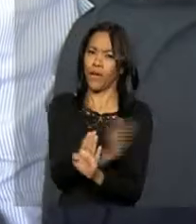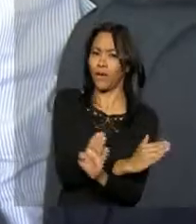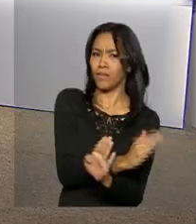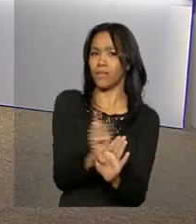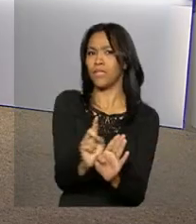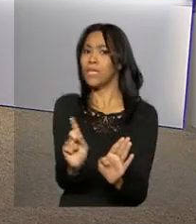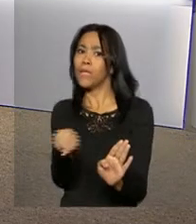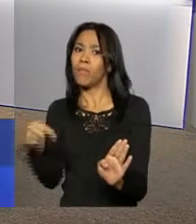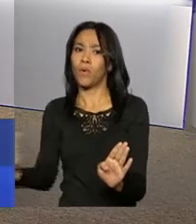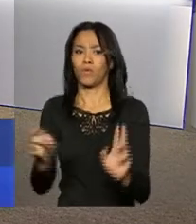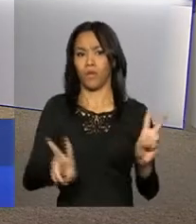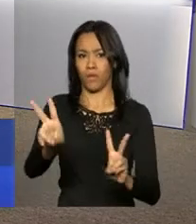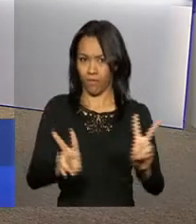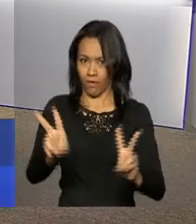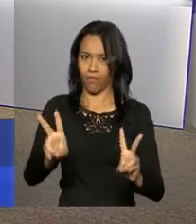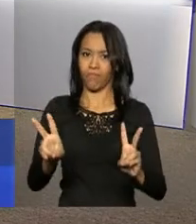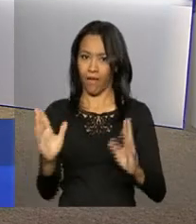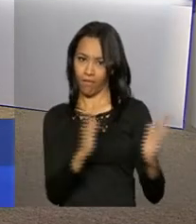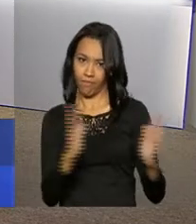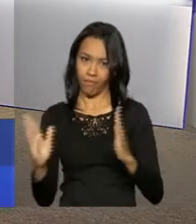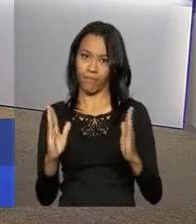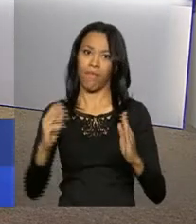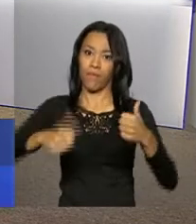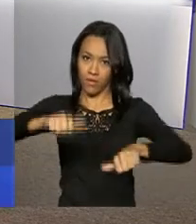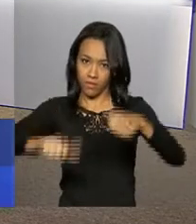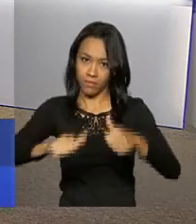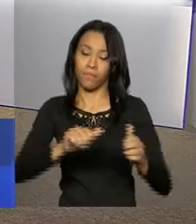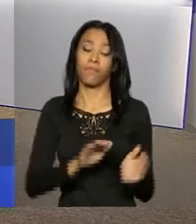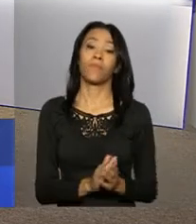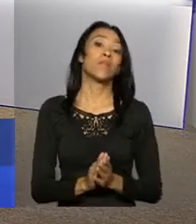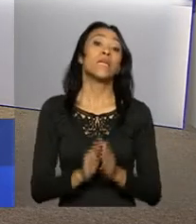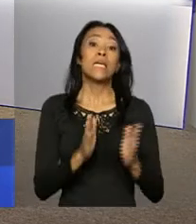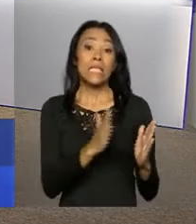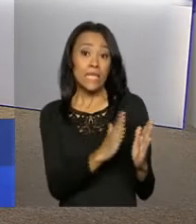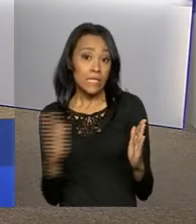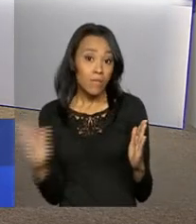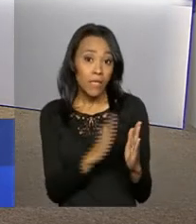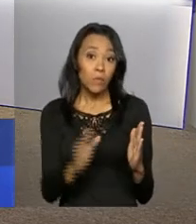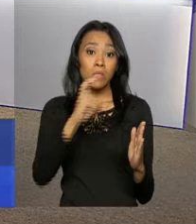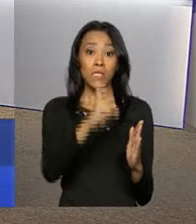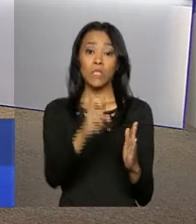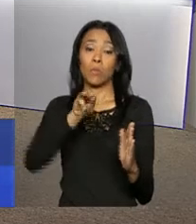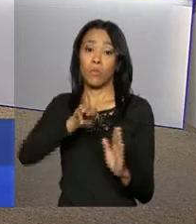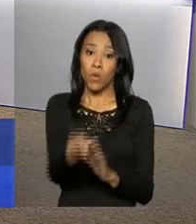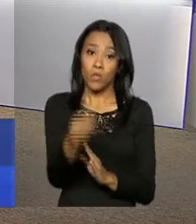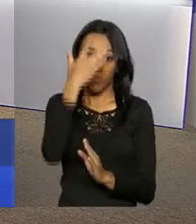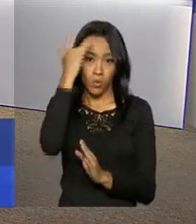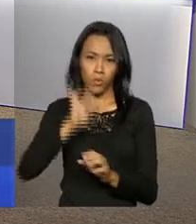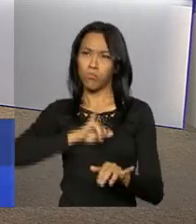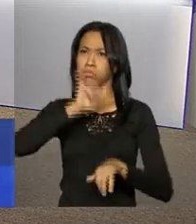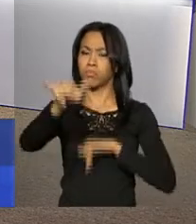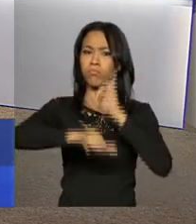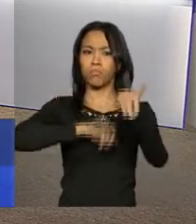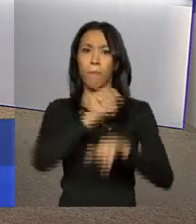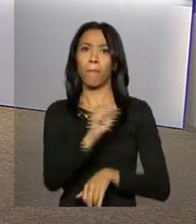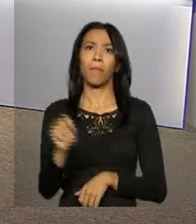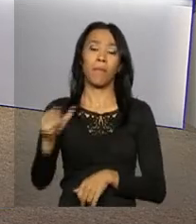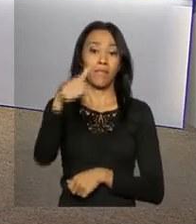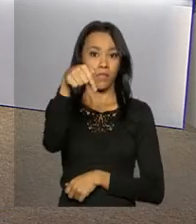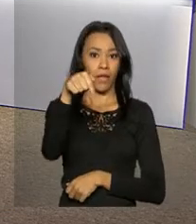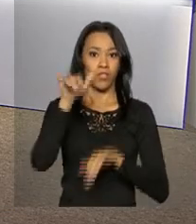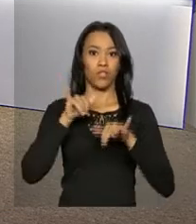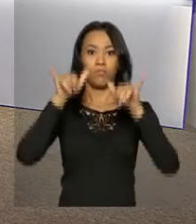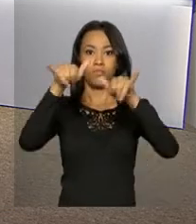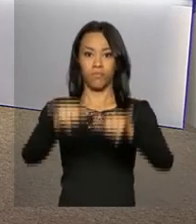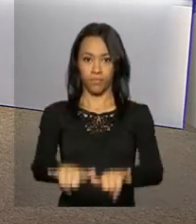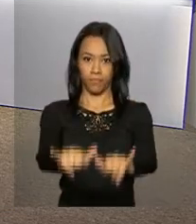do carnaval nesse período cinco milhões de passageiros passaram por esses sete aeroportos